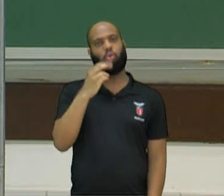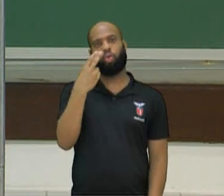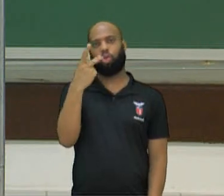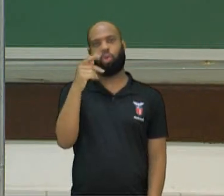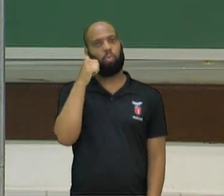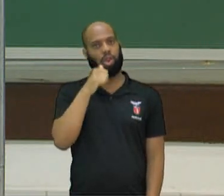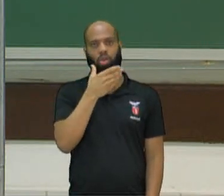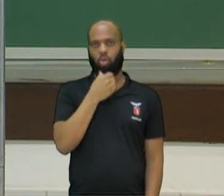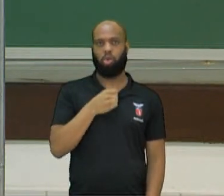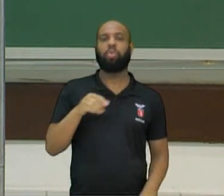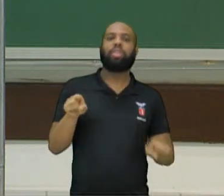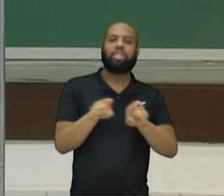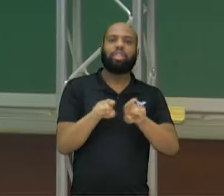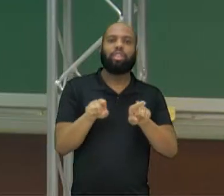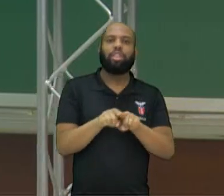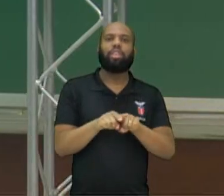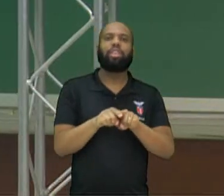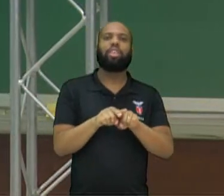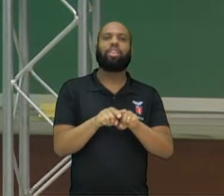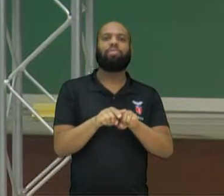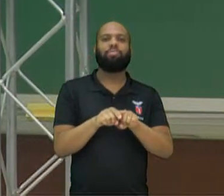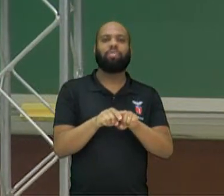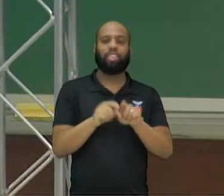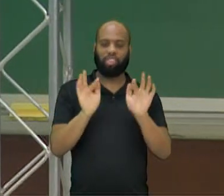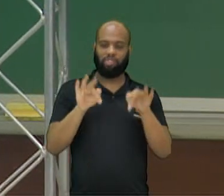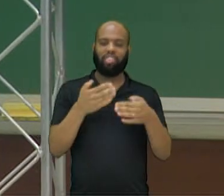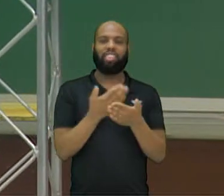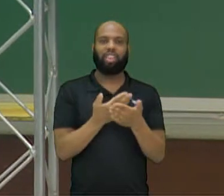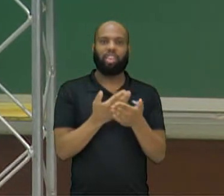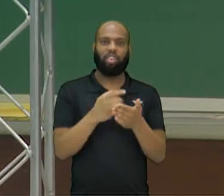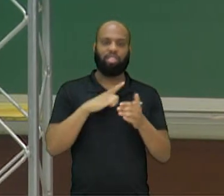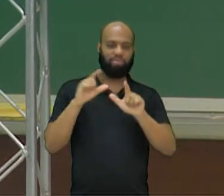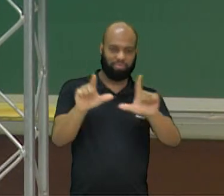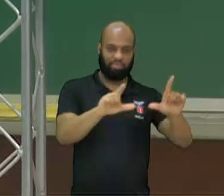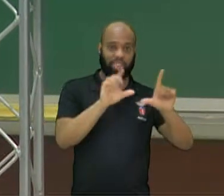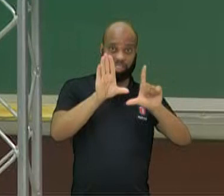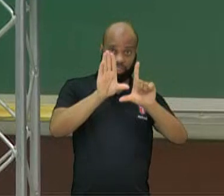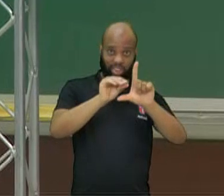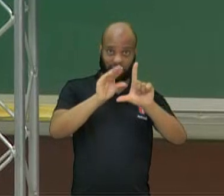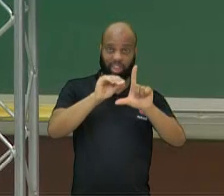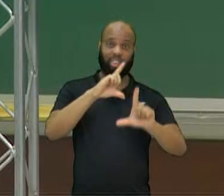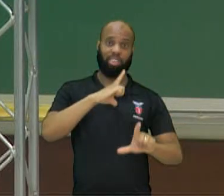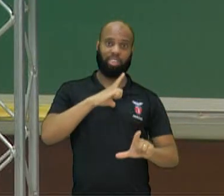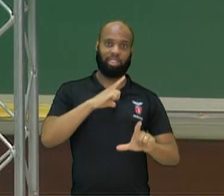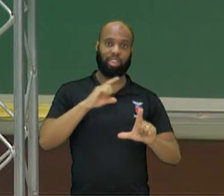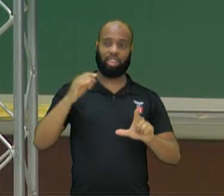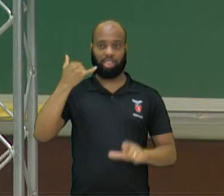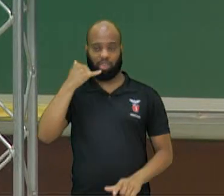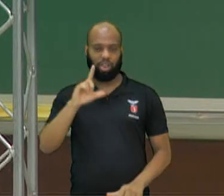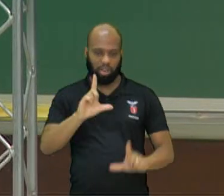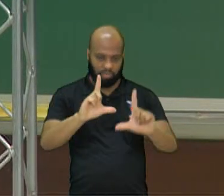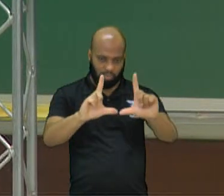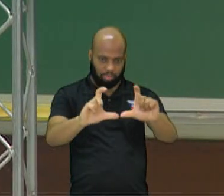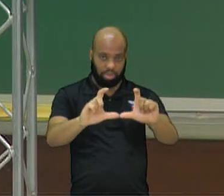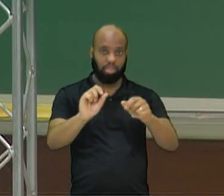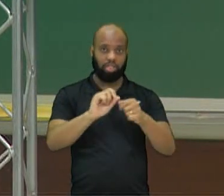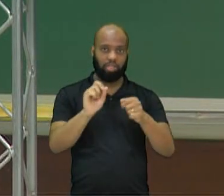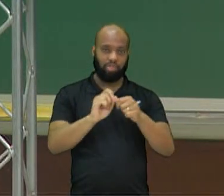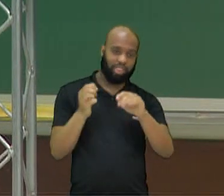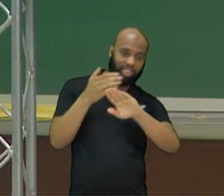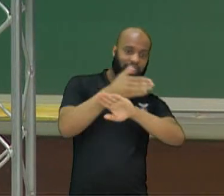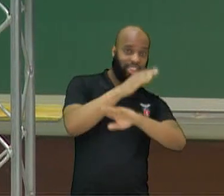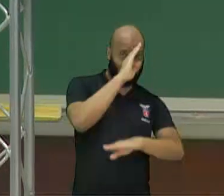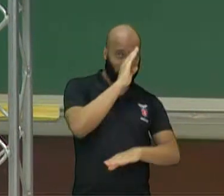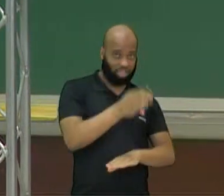professora. E também, no final da aula vai ficar aqui na tela um QR Code que você pode apontar o seu celular e,